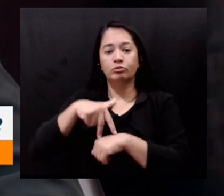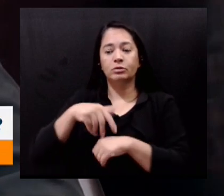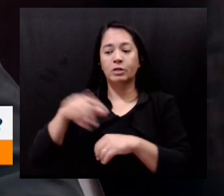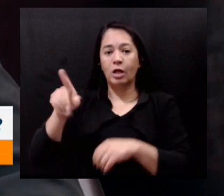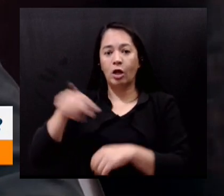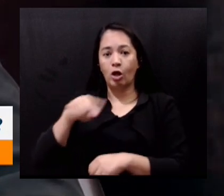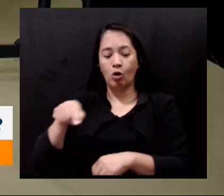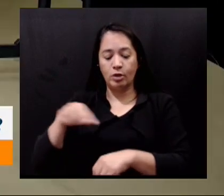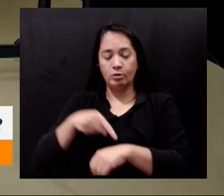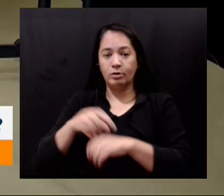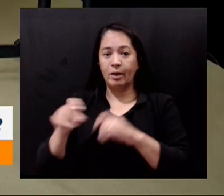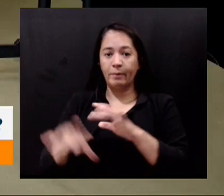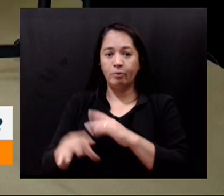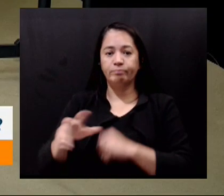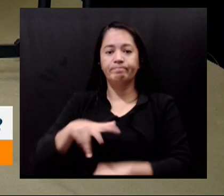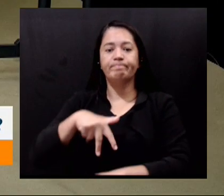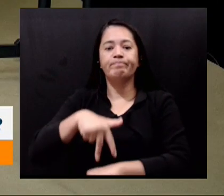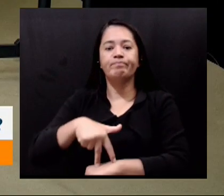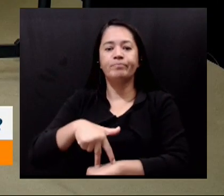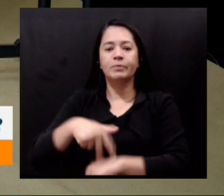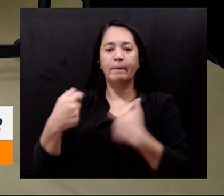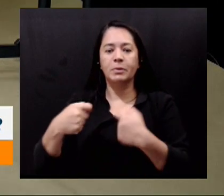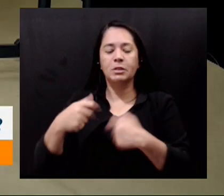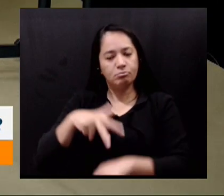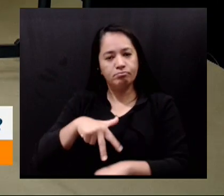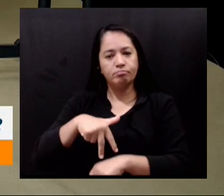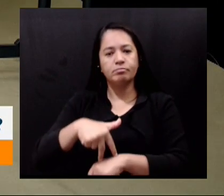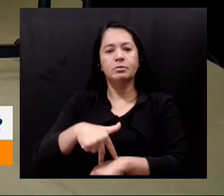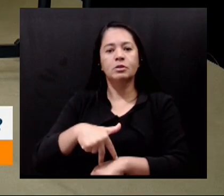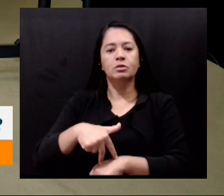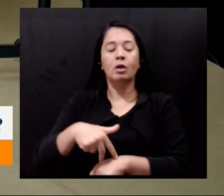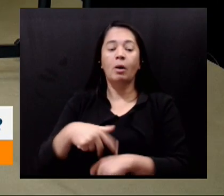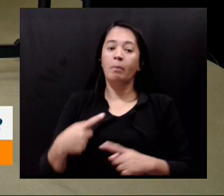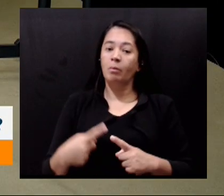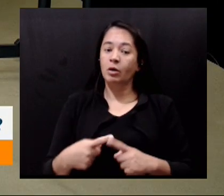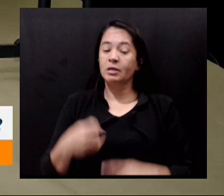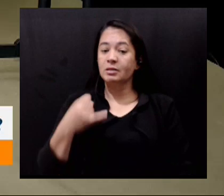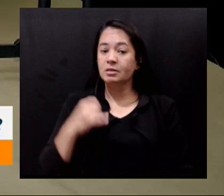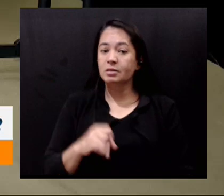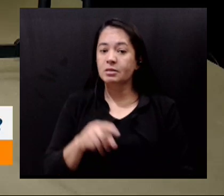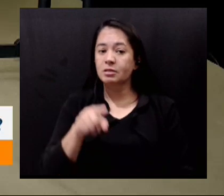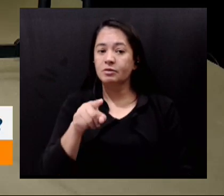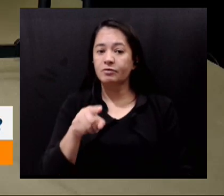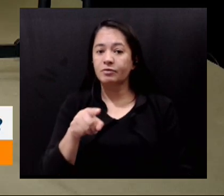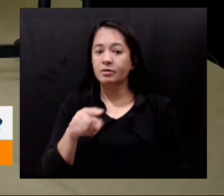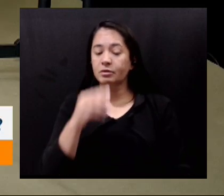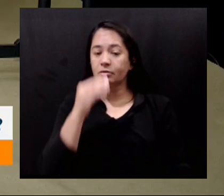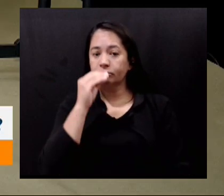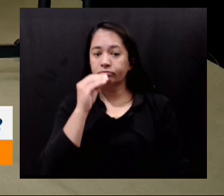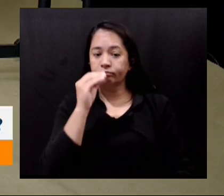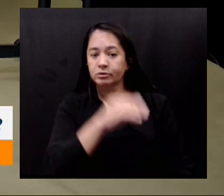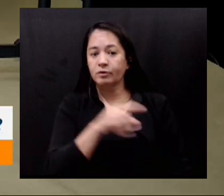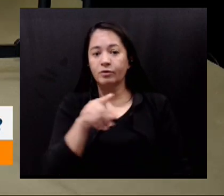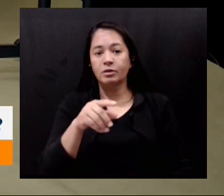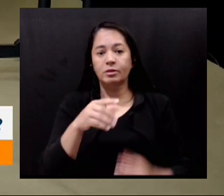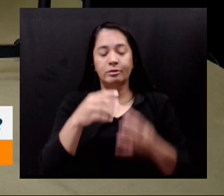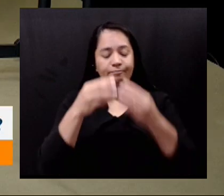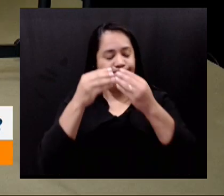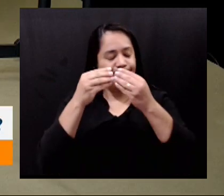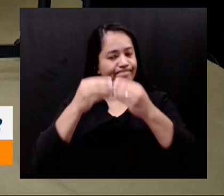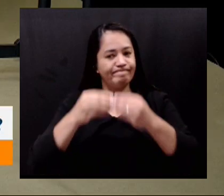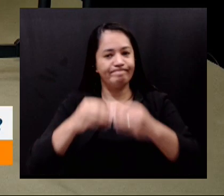É, a gente precisa ter uma postura, até porque, se você deixar, você vai para o fundo do poço, né, vai para o fundo do poço e